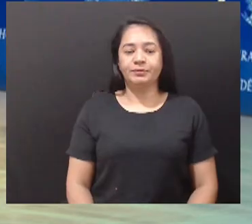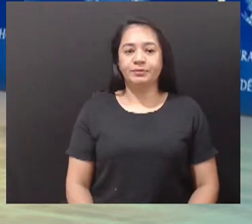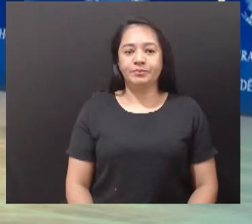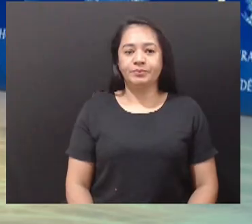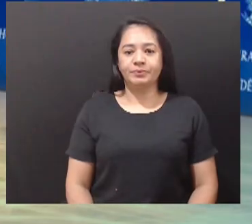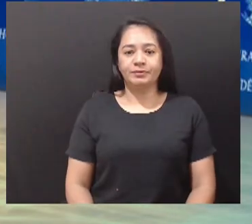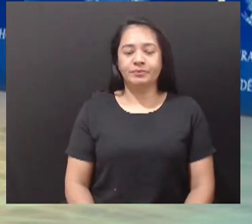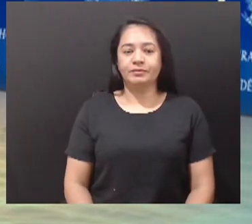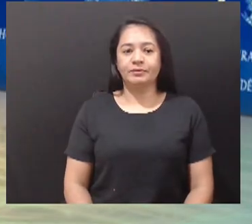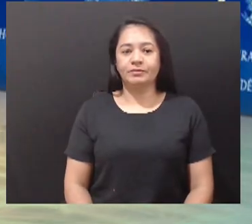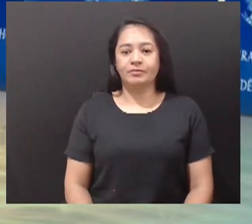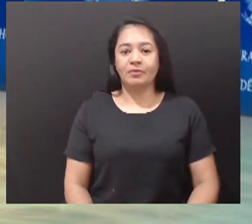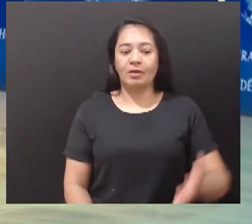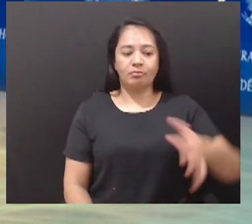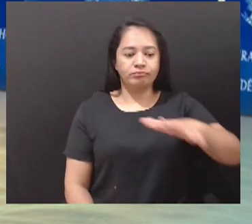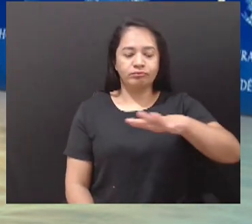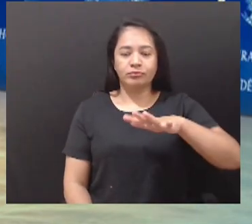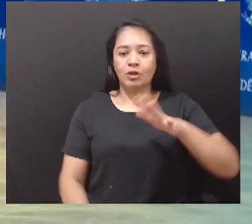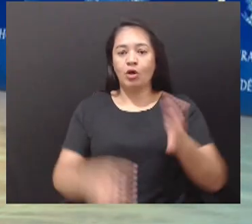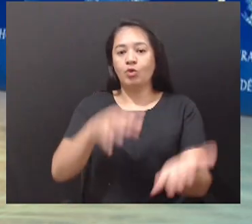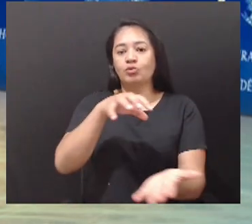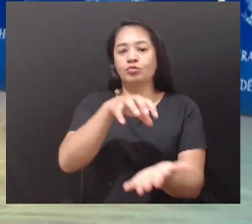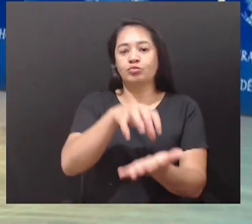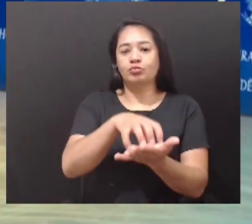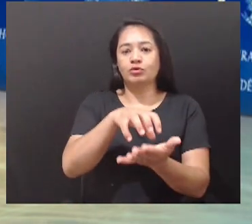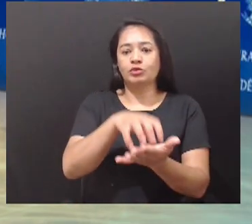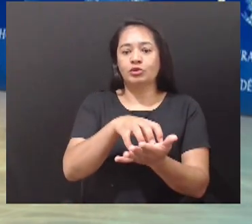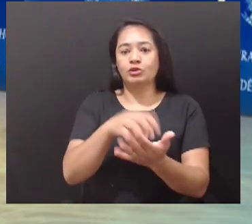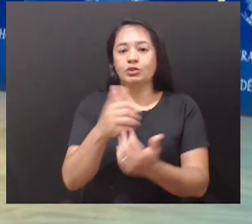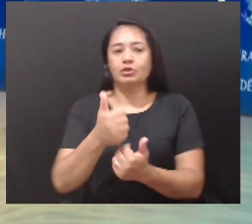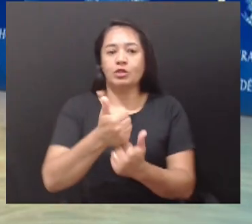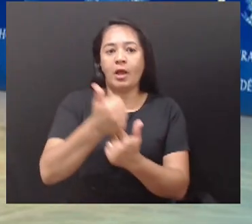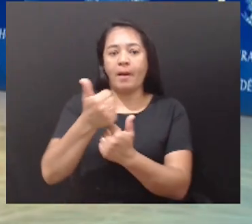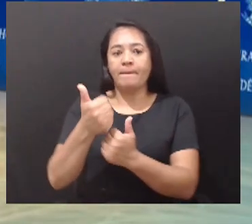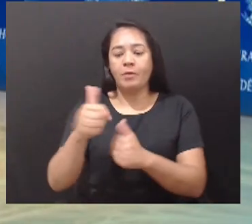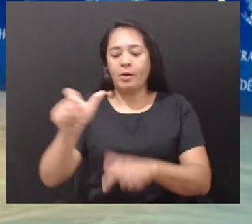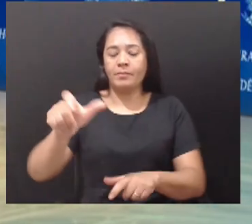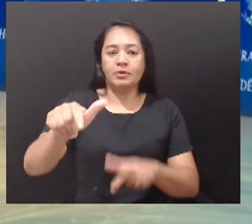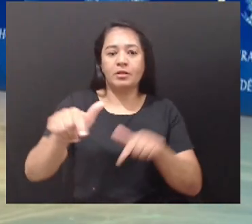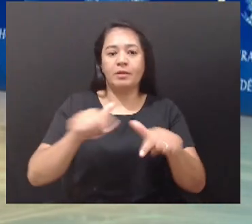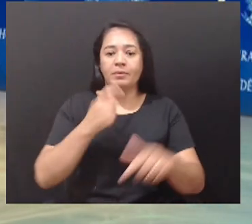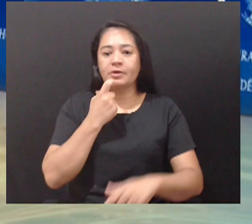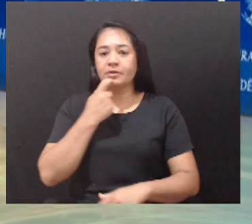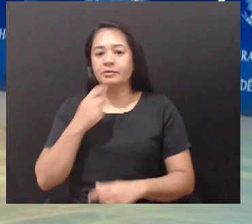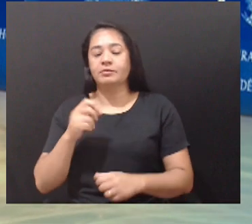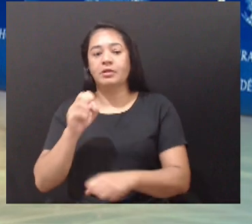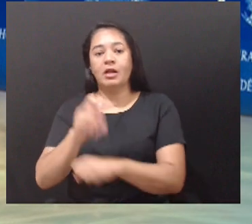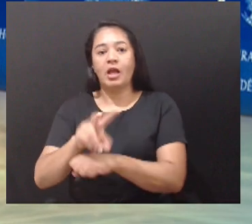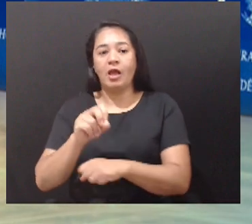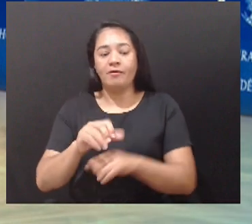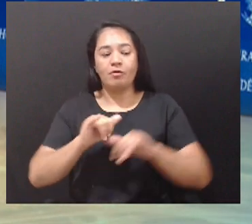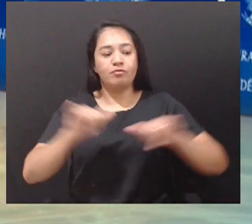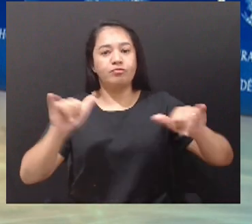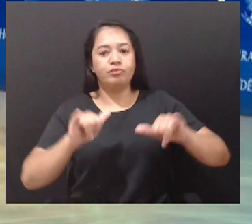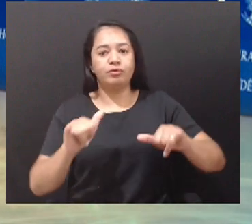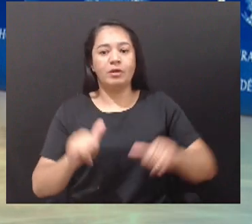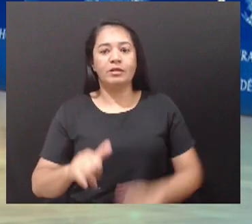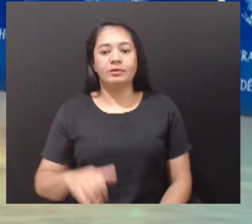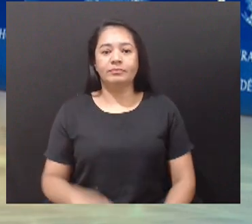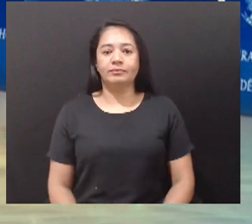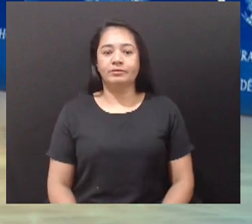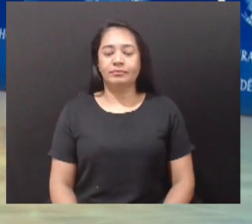No Centro Público de Apoio ao Trabalhador em Campinas, entre as vagas divulgadas, há para